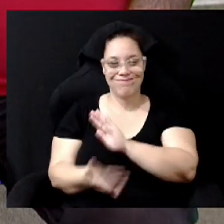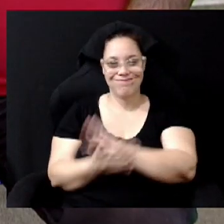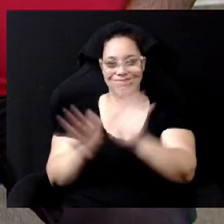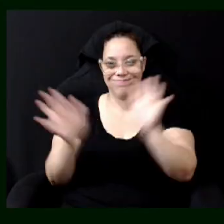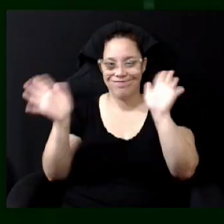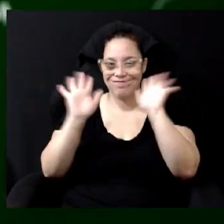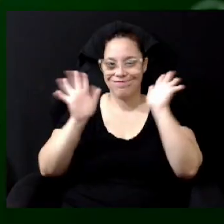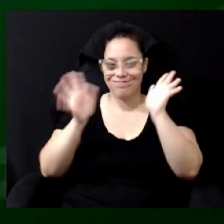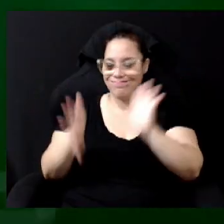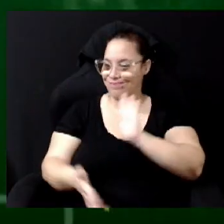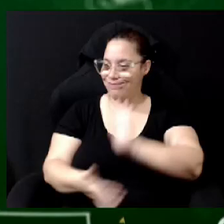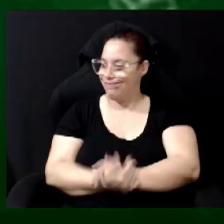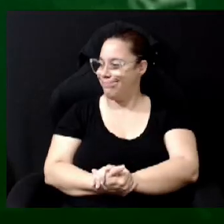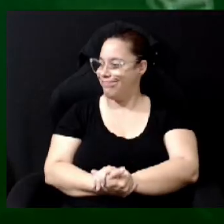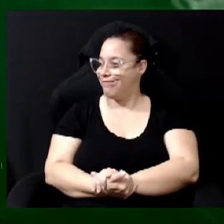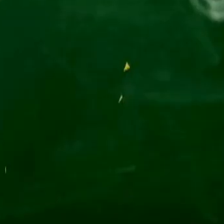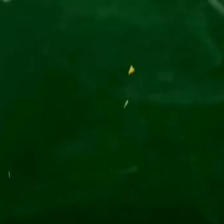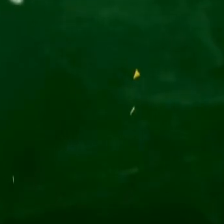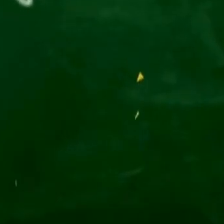Tchau.